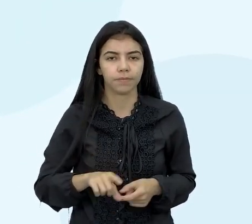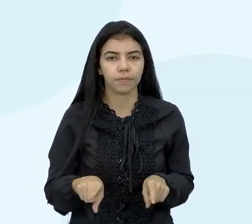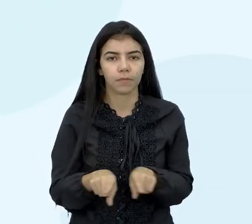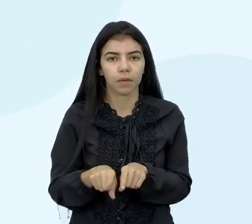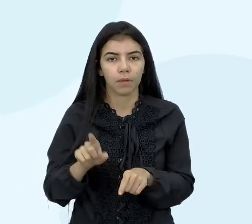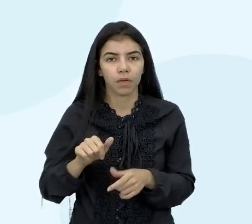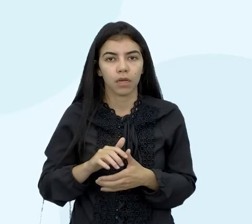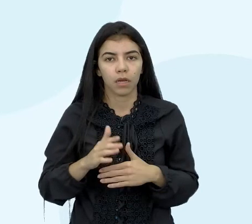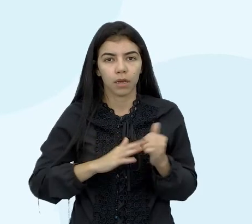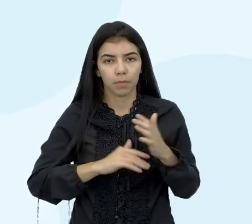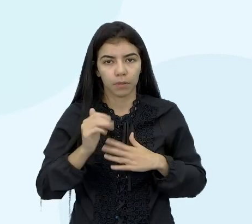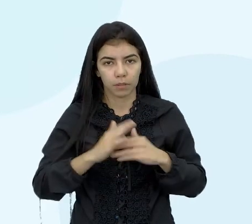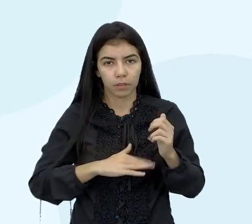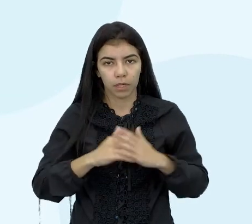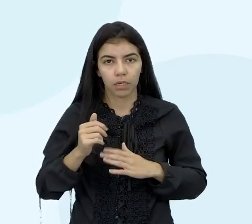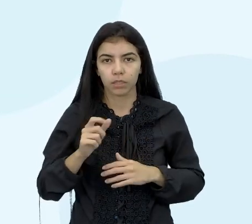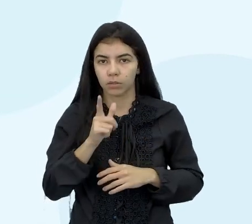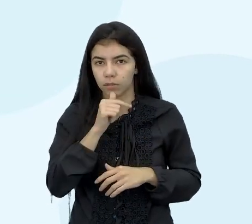água,